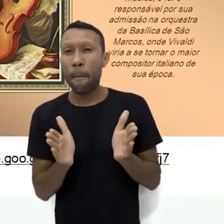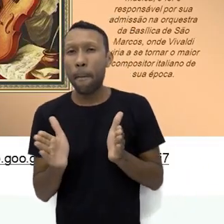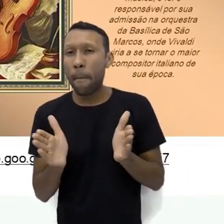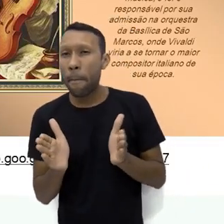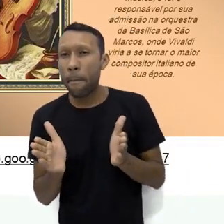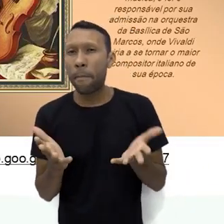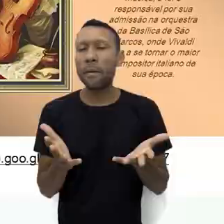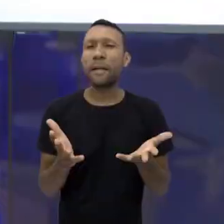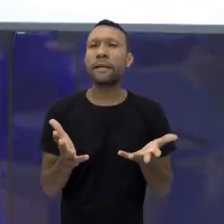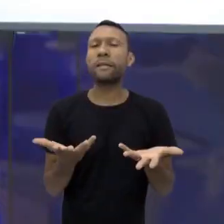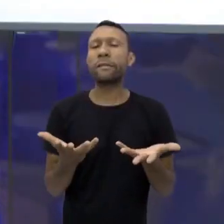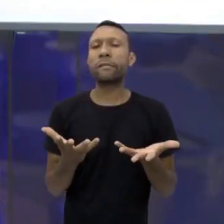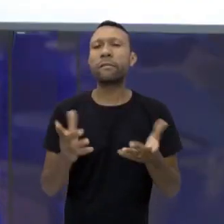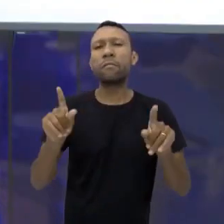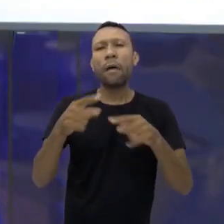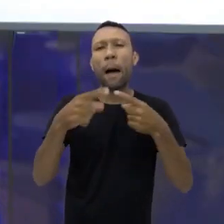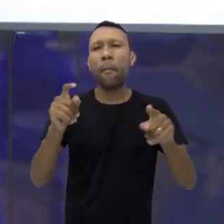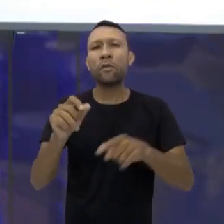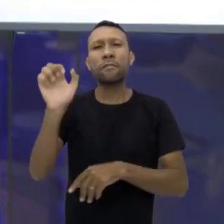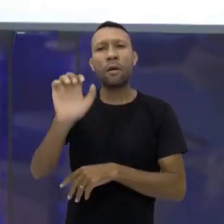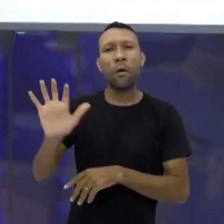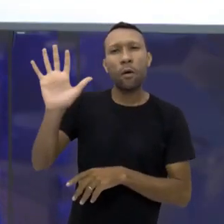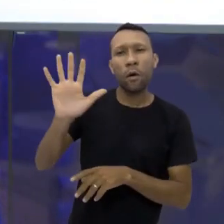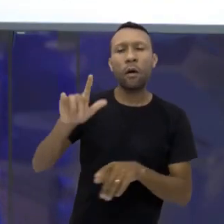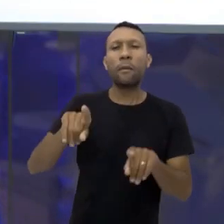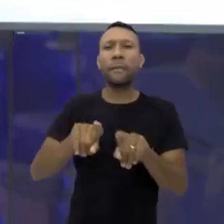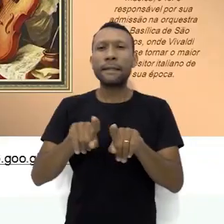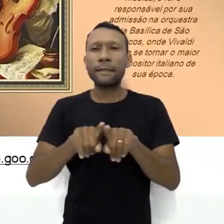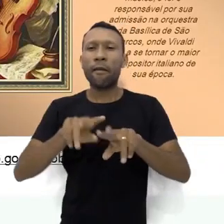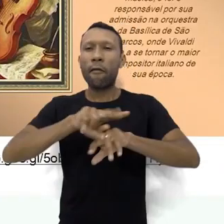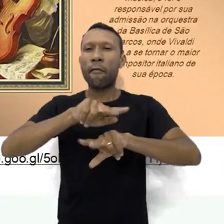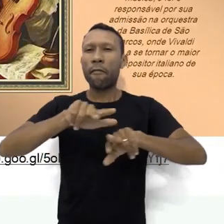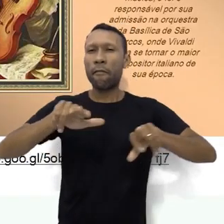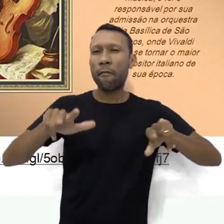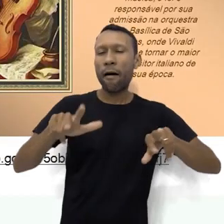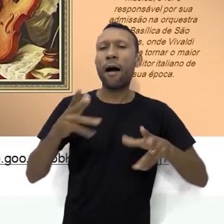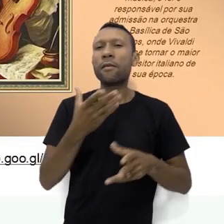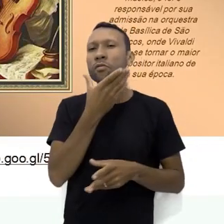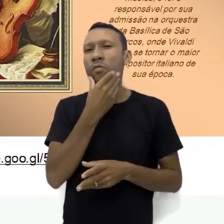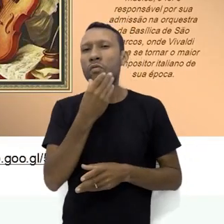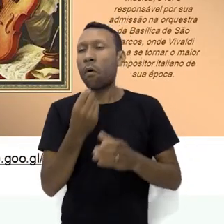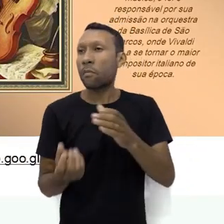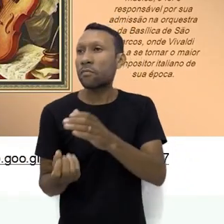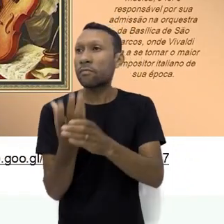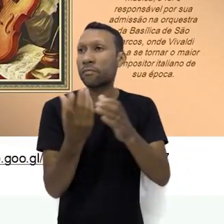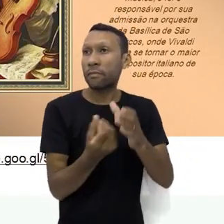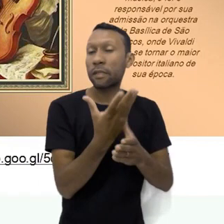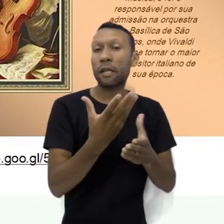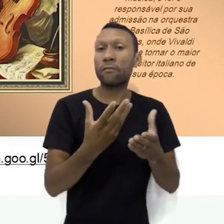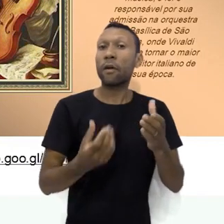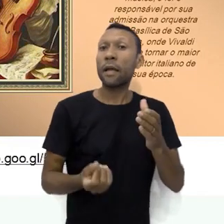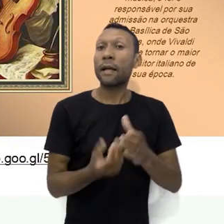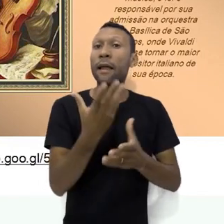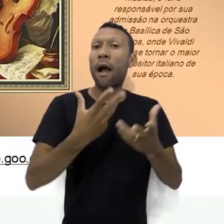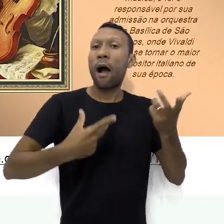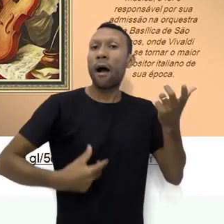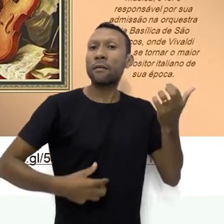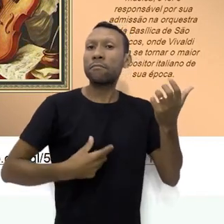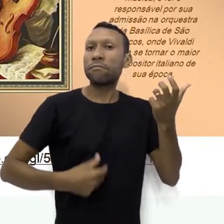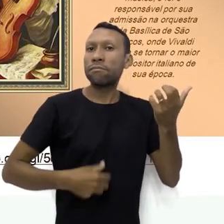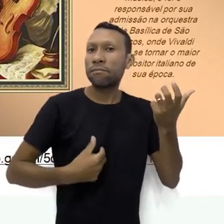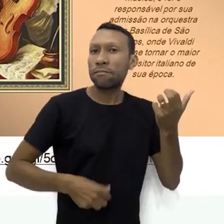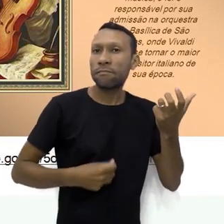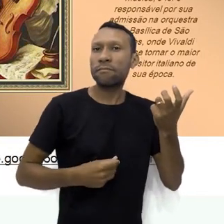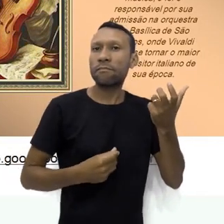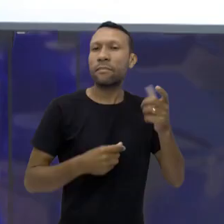para a música ocidental. Apresenta novos contornos tonais, como a utilização do modo jônico, que significa modo maior,